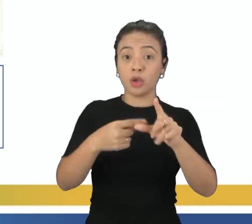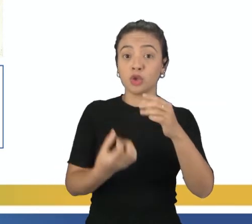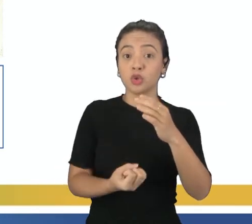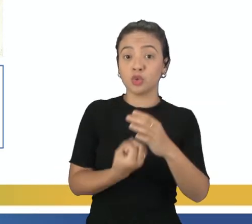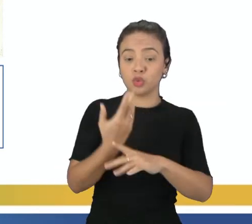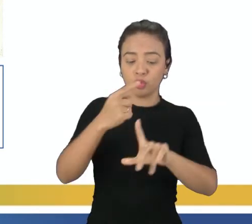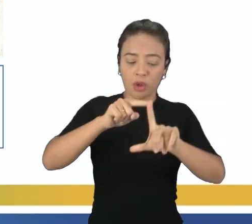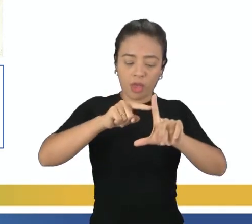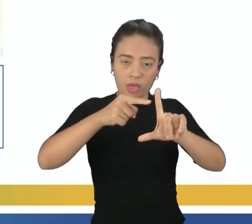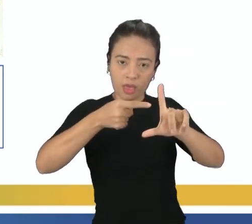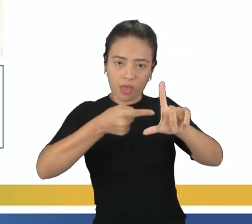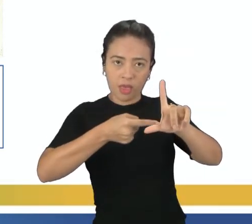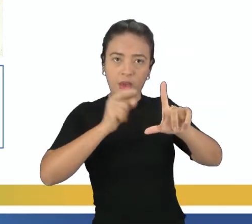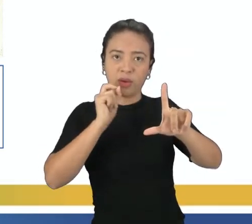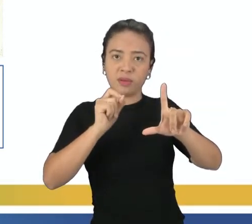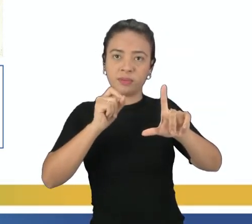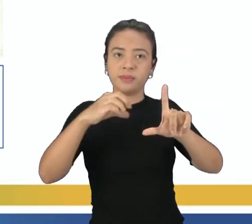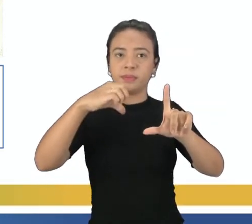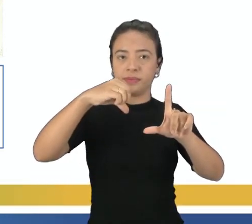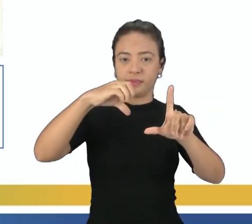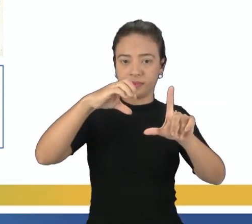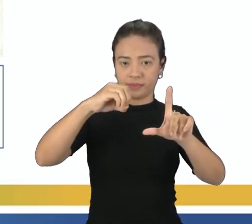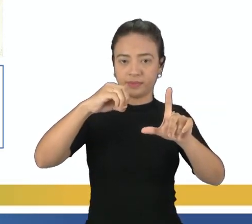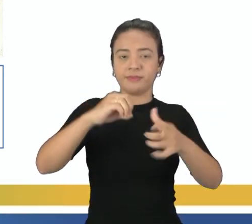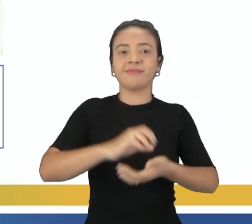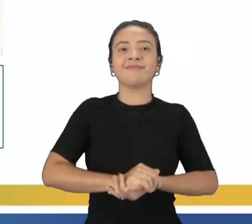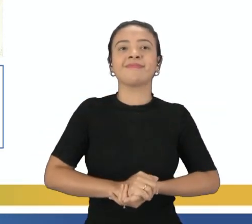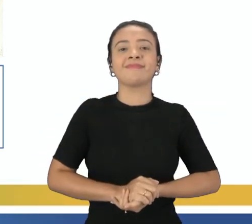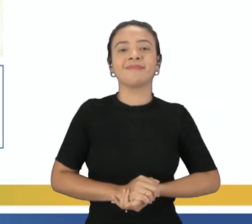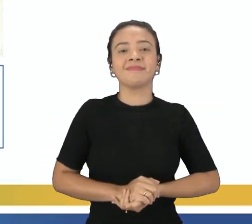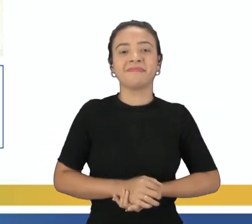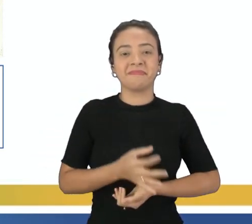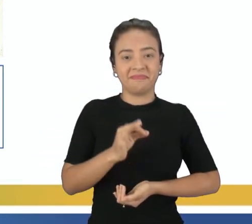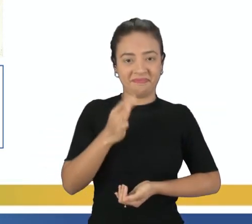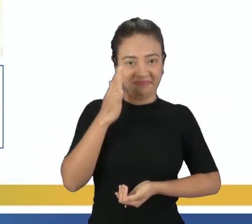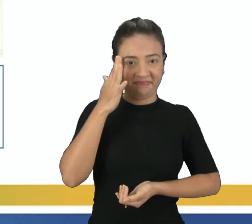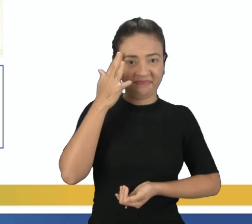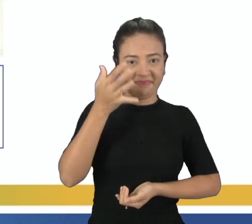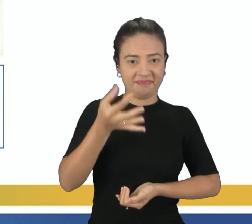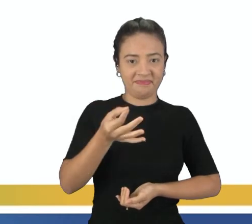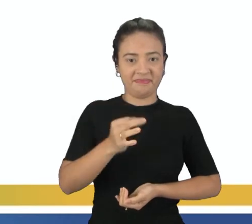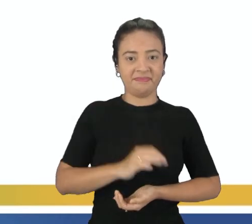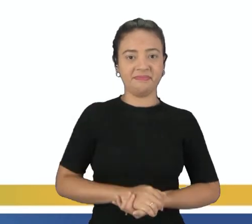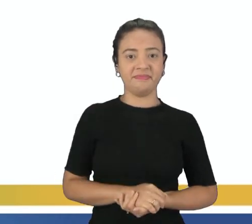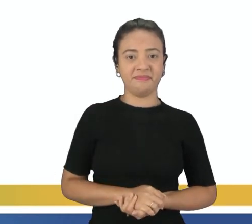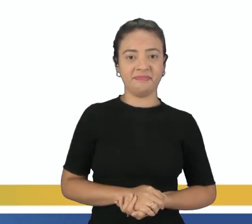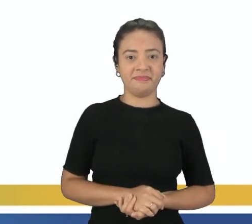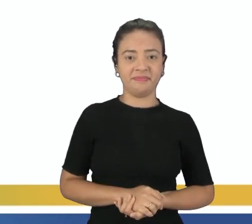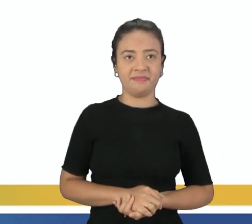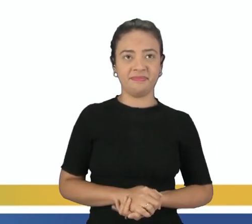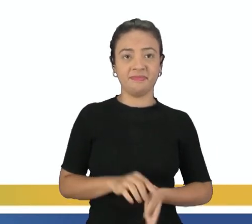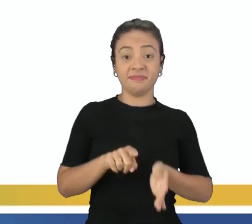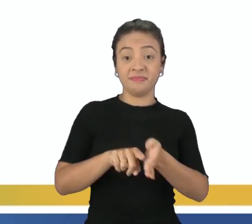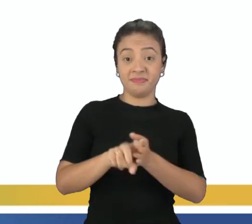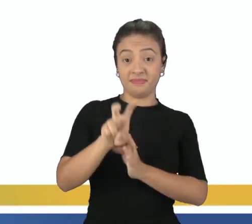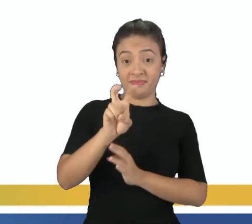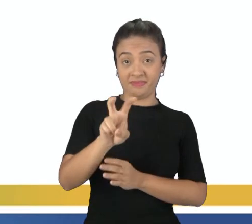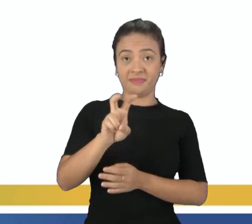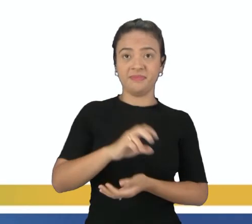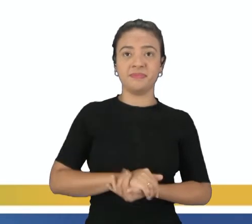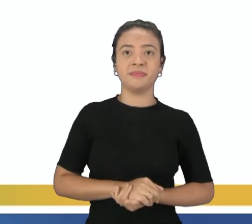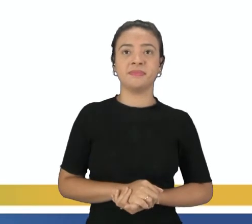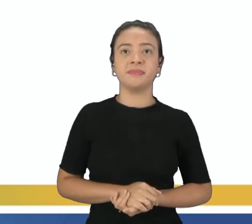as pernas dela vai ser 90 graus, certinho? Vamos para o exercício